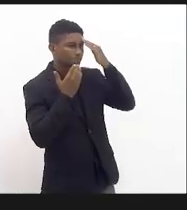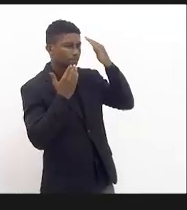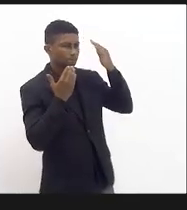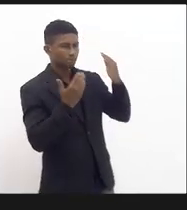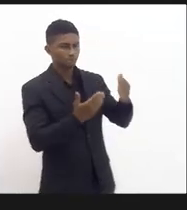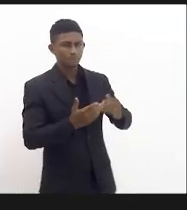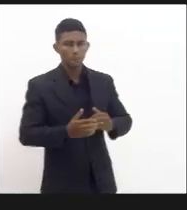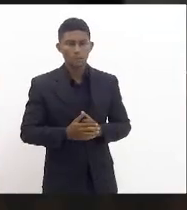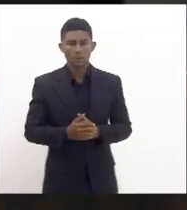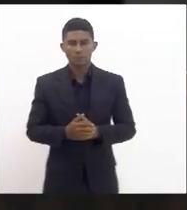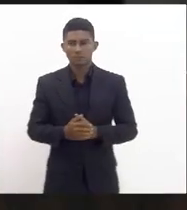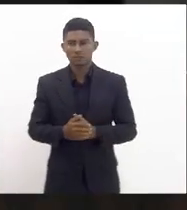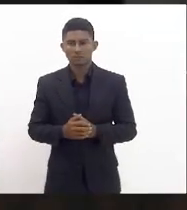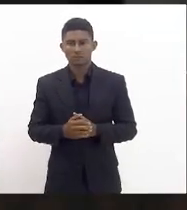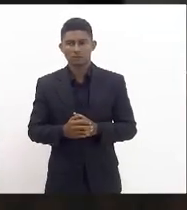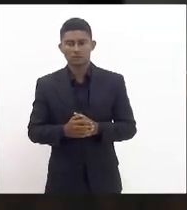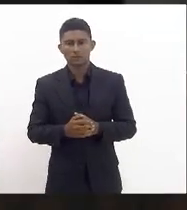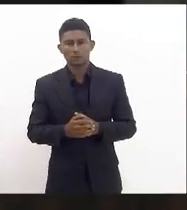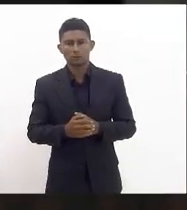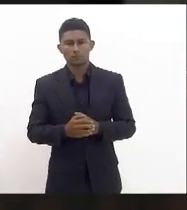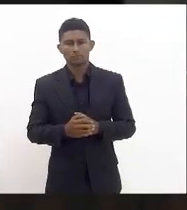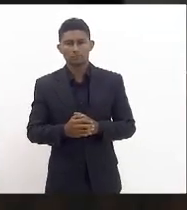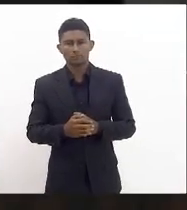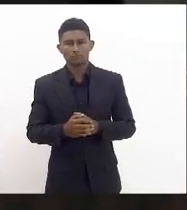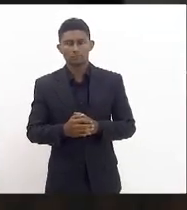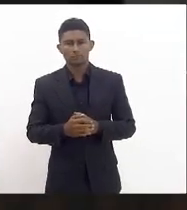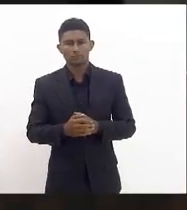Retorno. Então, aqui,